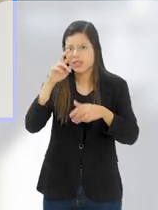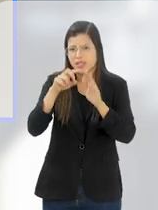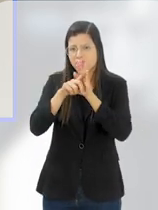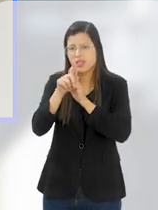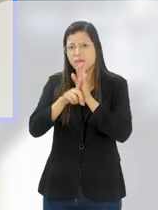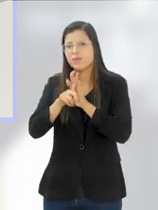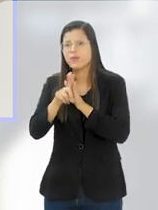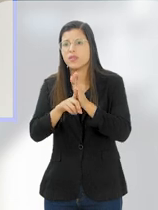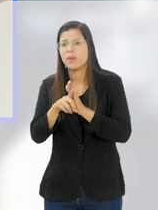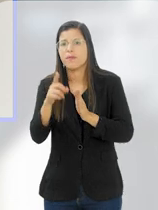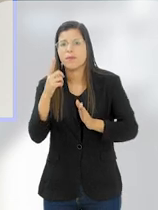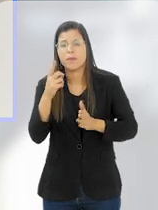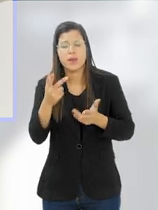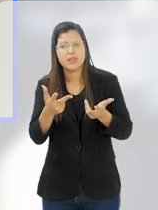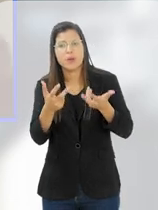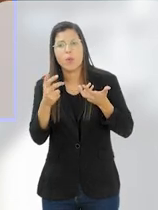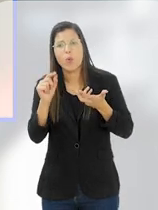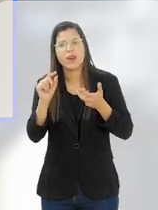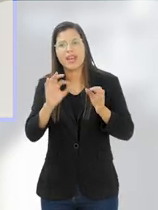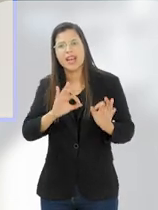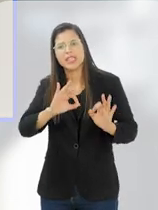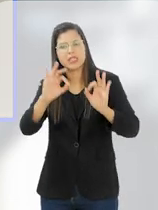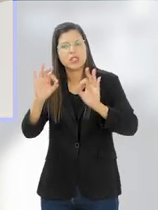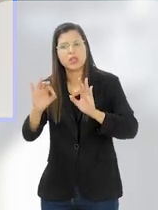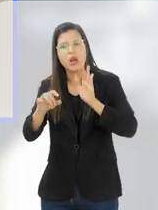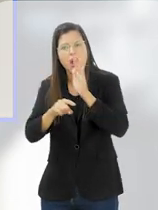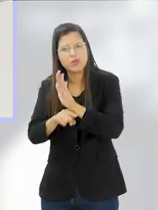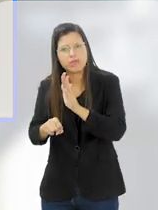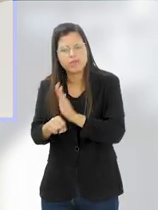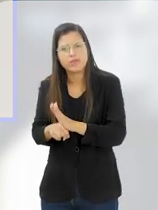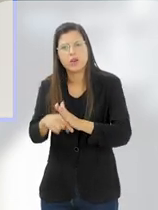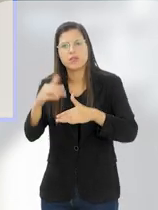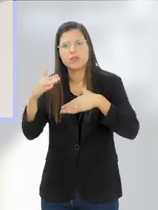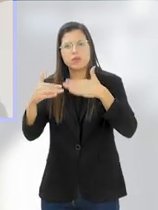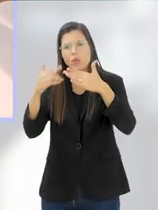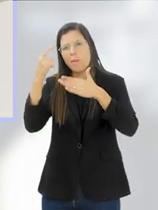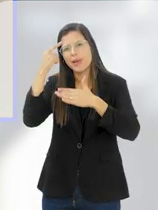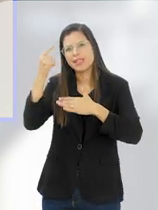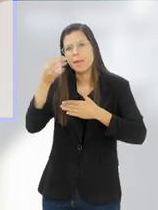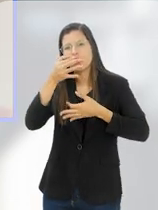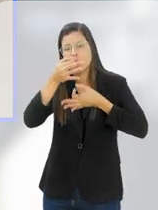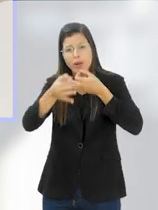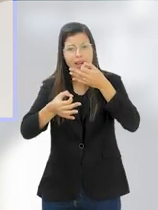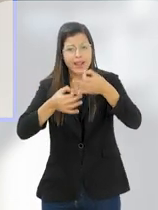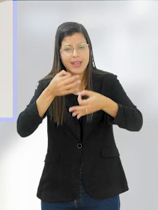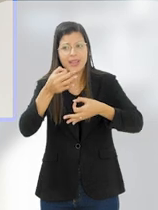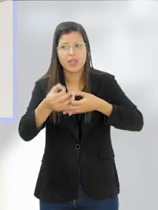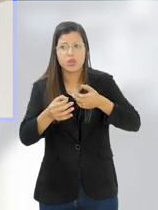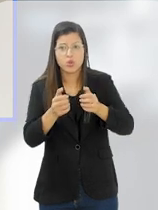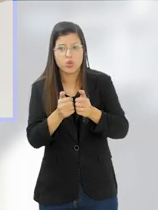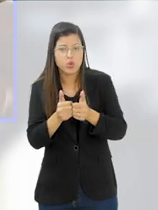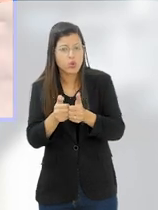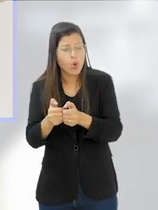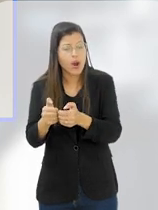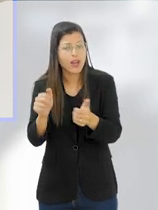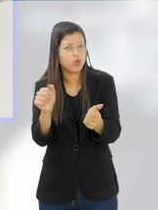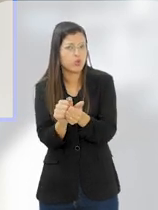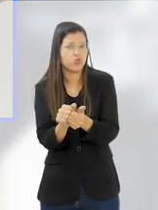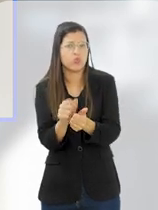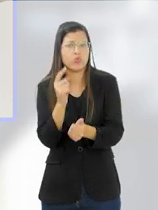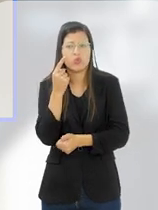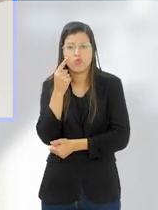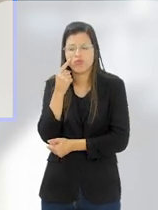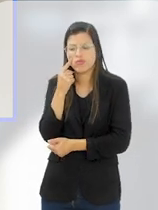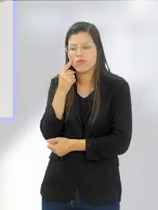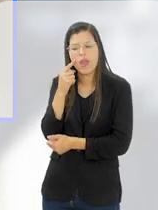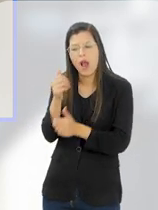preciso ver o que eles estão assistindo, ajudá-los a desenvolver pensamento crítico. Ver, jogar juntos os jogos, ver que tipo de